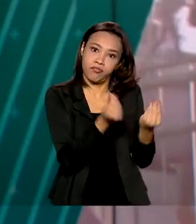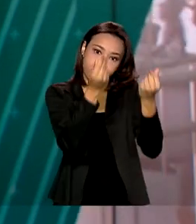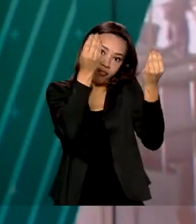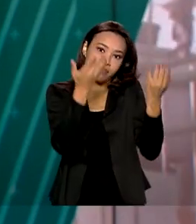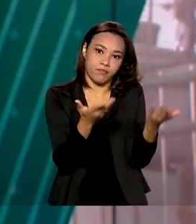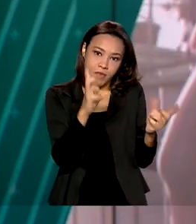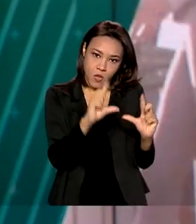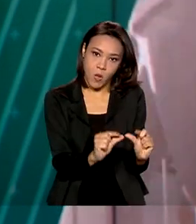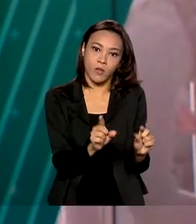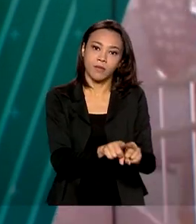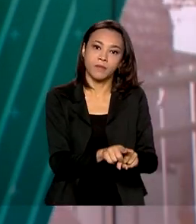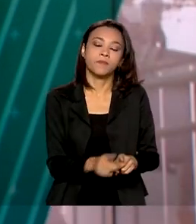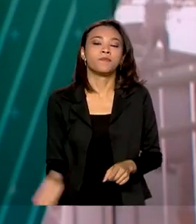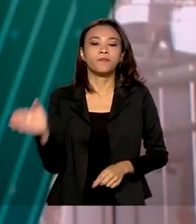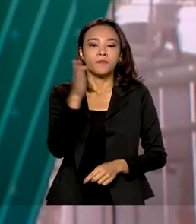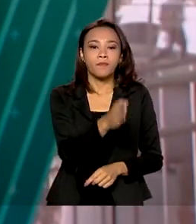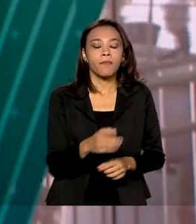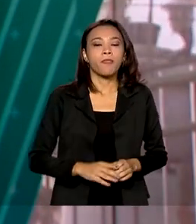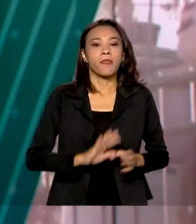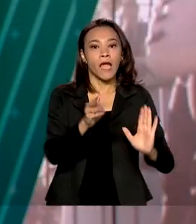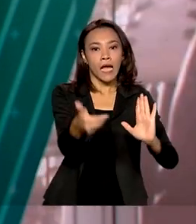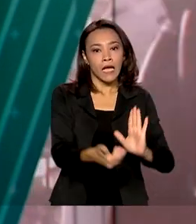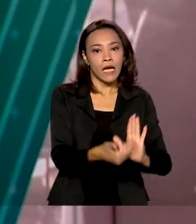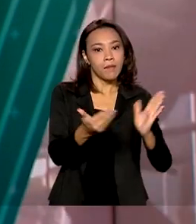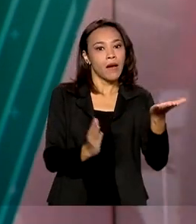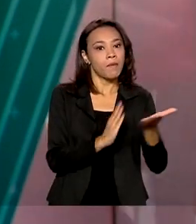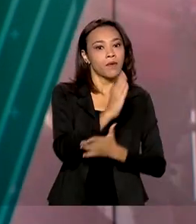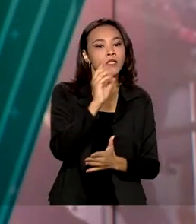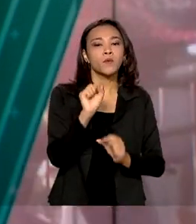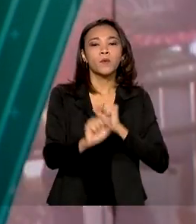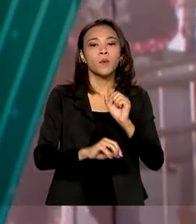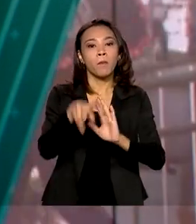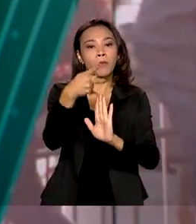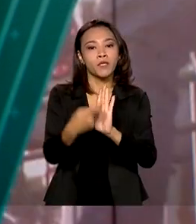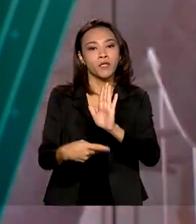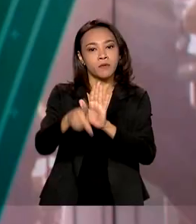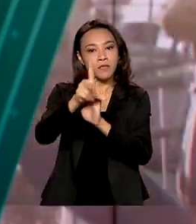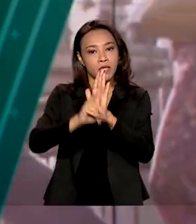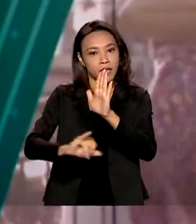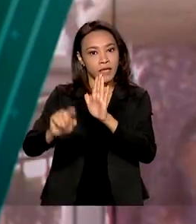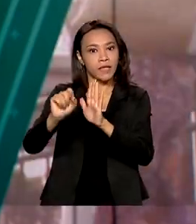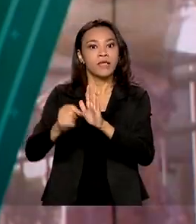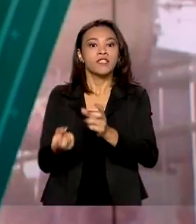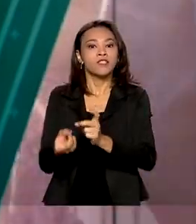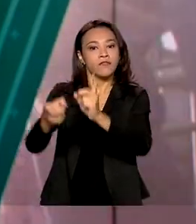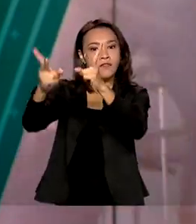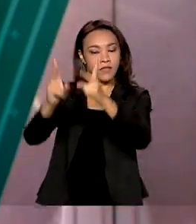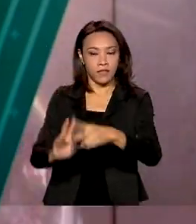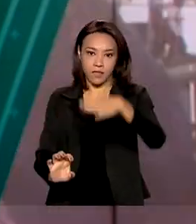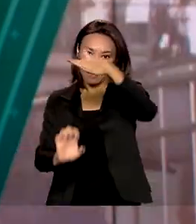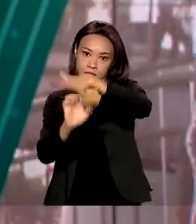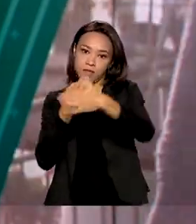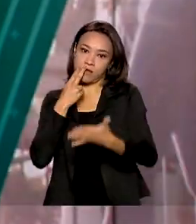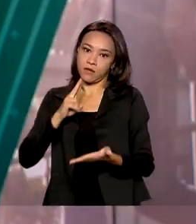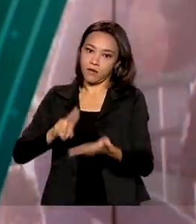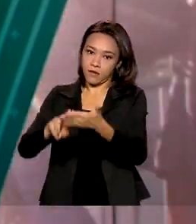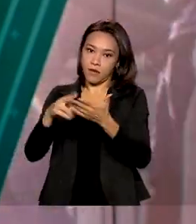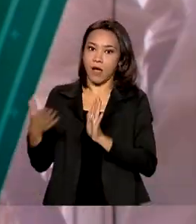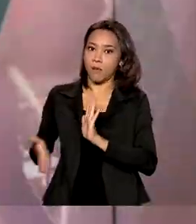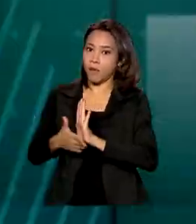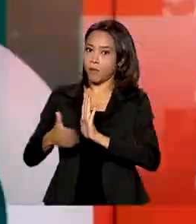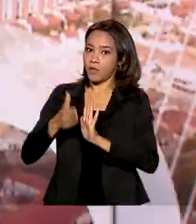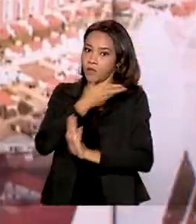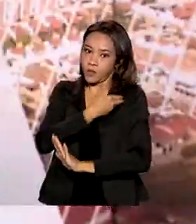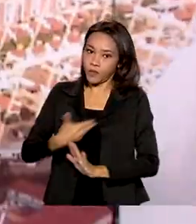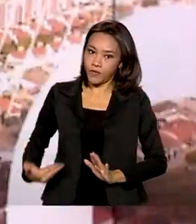e a Câmara dos Deputados aprovou projeto de lei de privatização dos Correios a proposta de iniciativa do governo